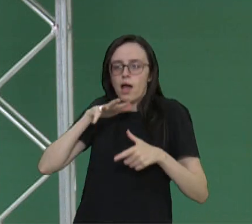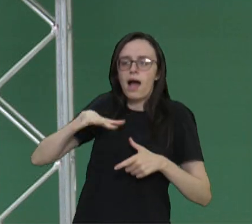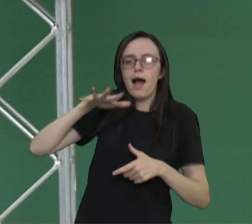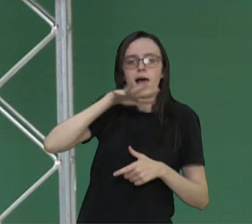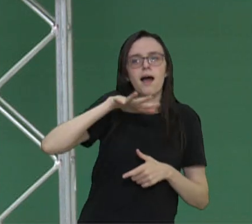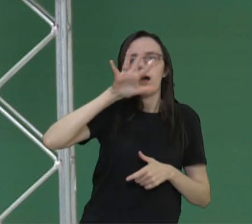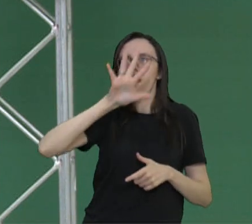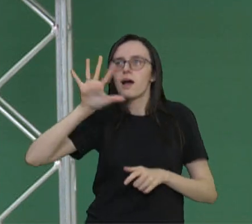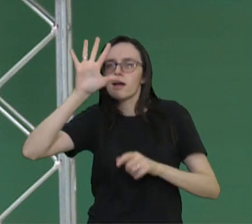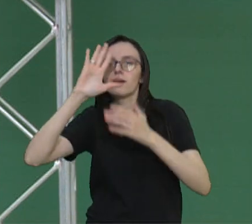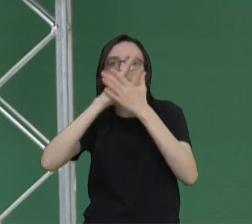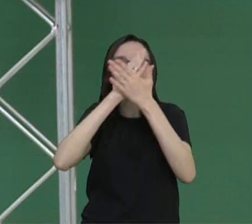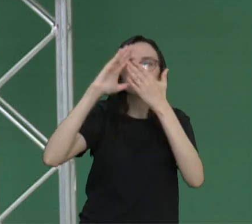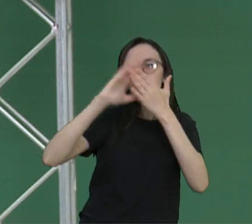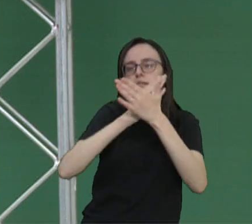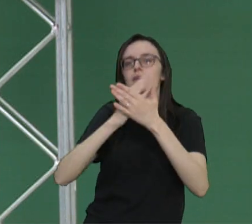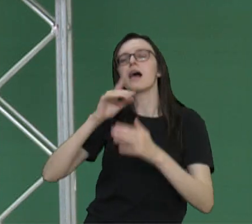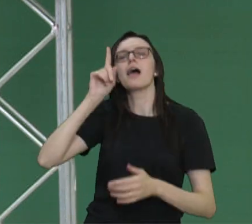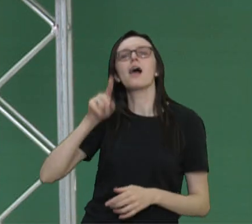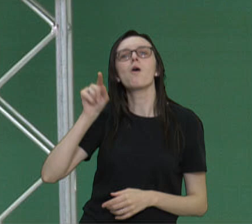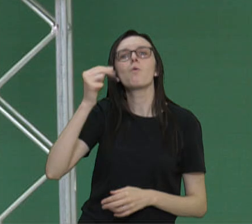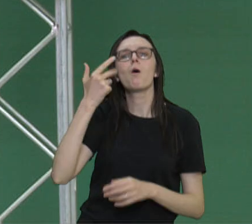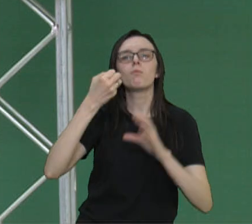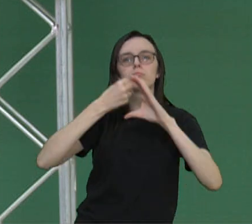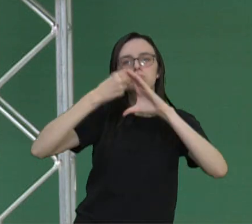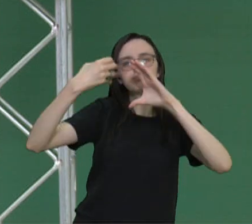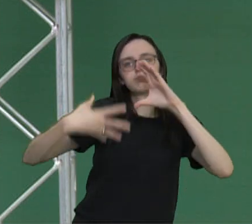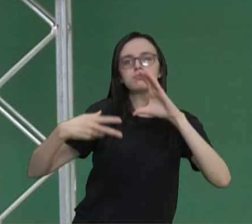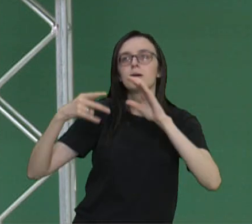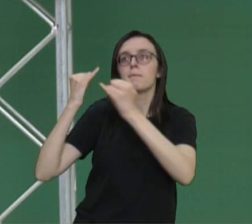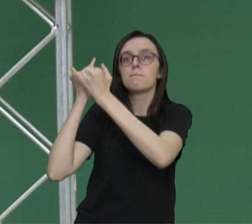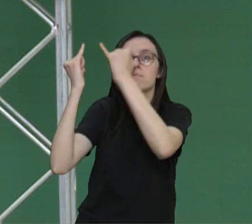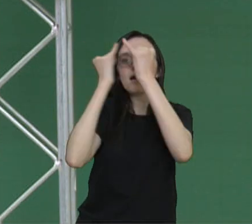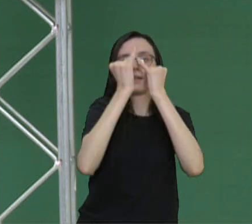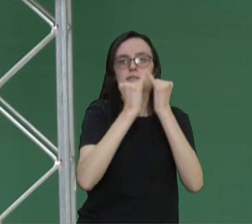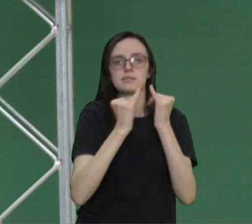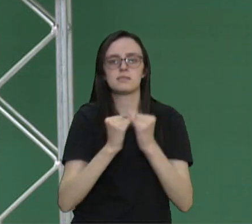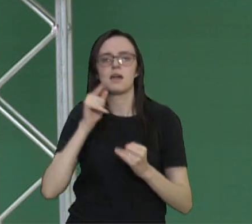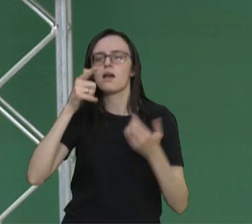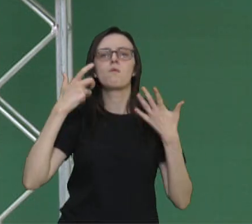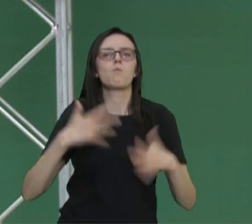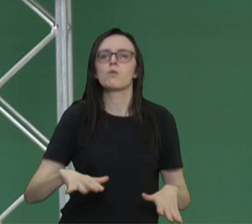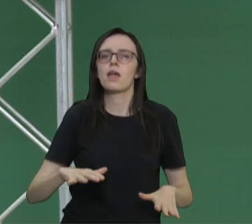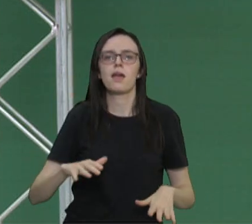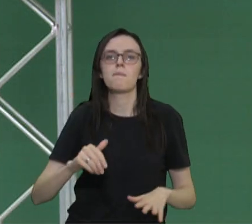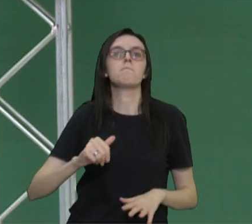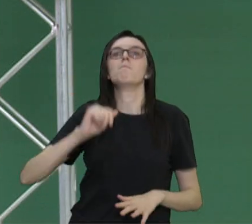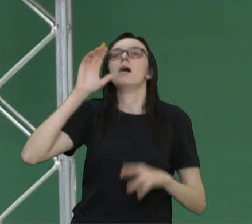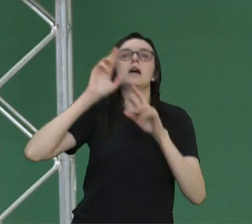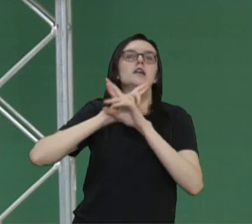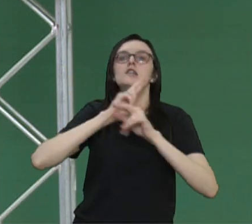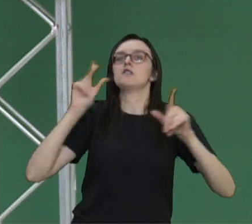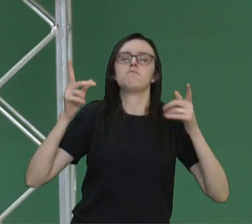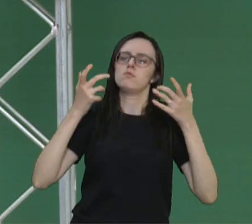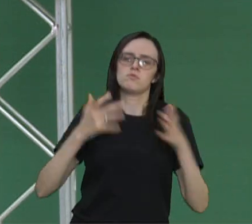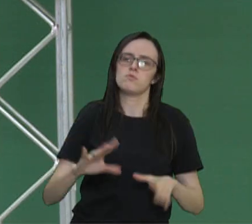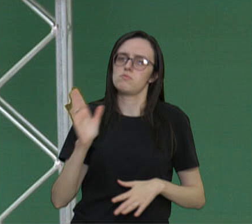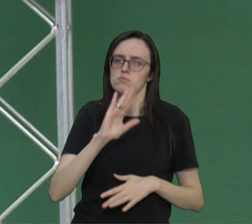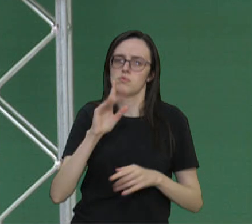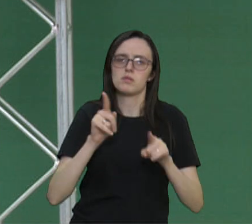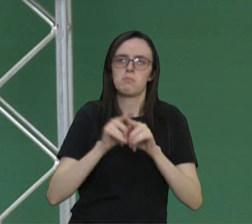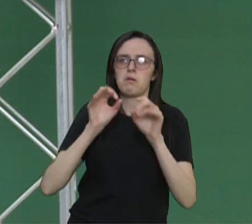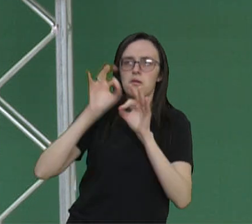Agrupa uma área específica que tem ali algumas características semelhantes, então ela não quer aumentar nenhuma diferença regional e